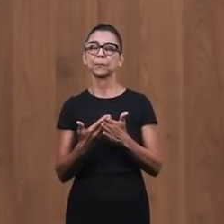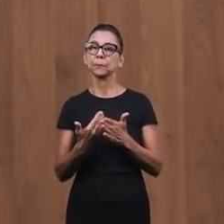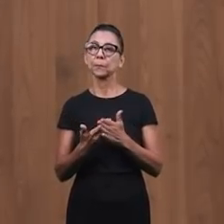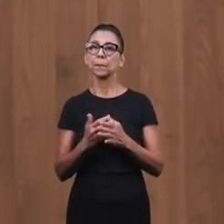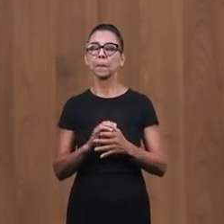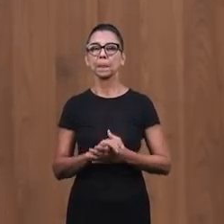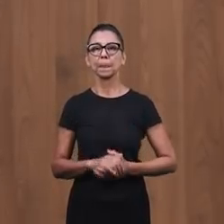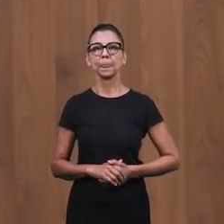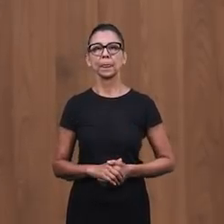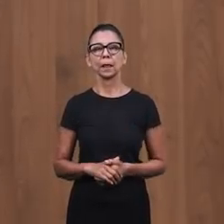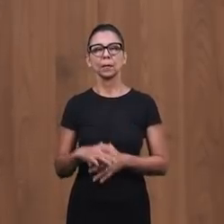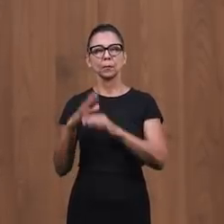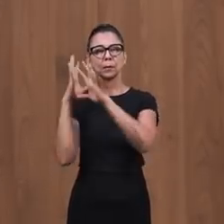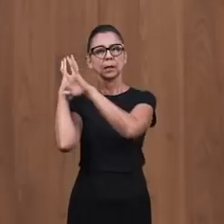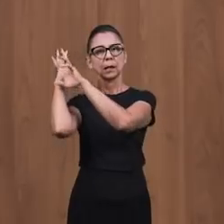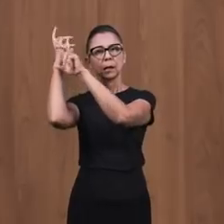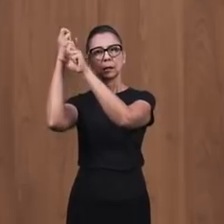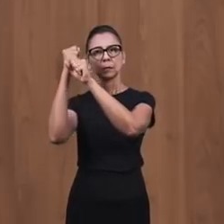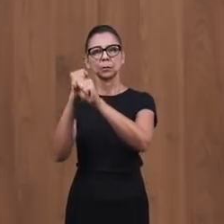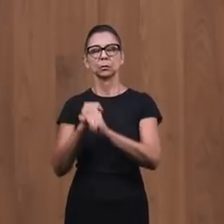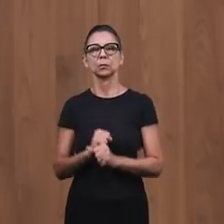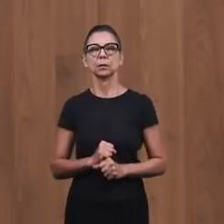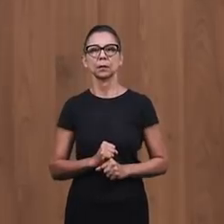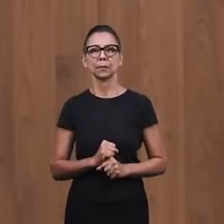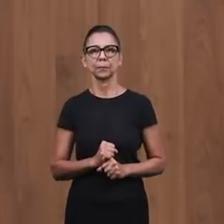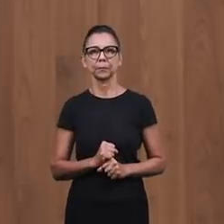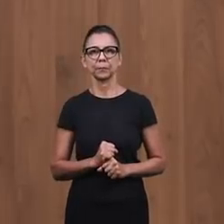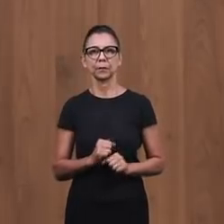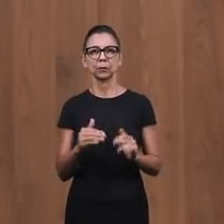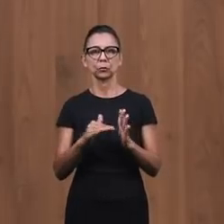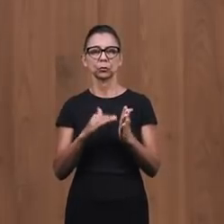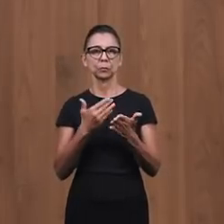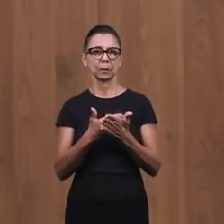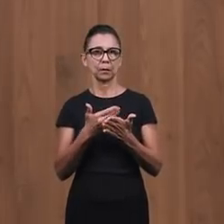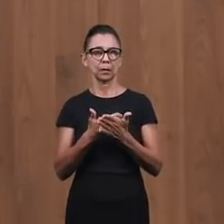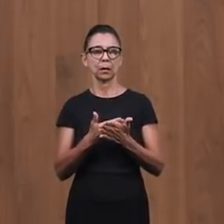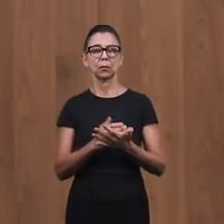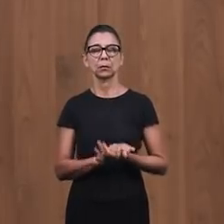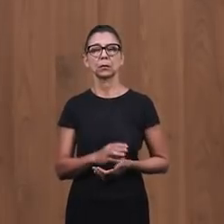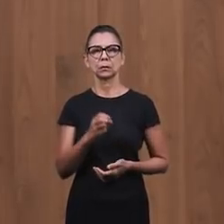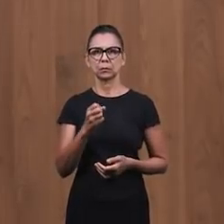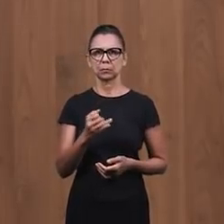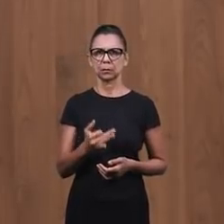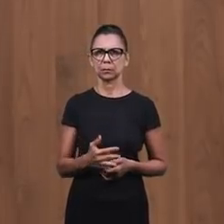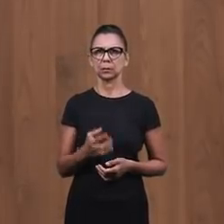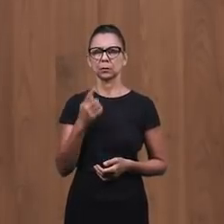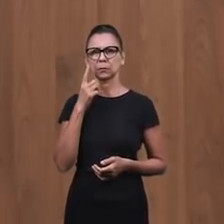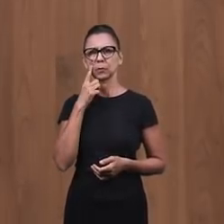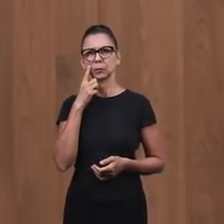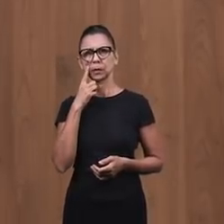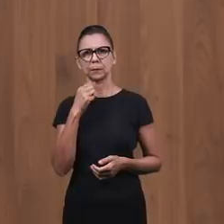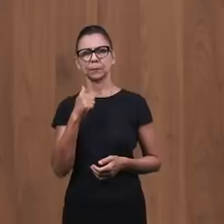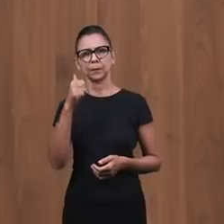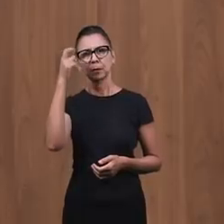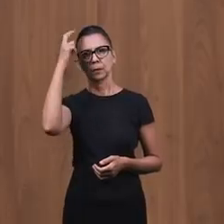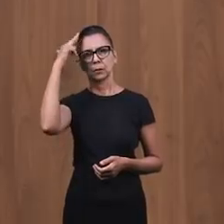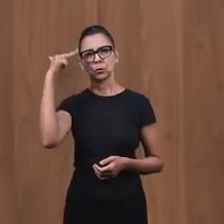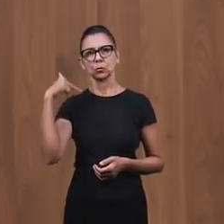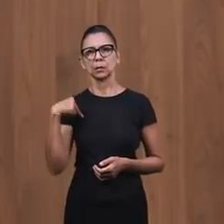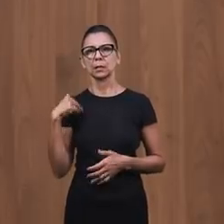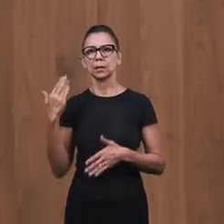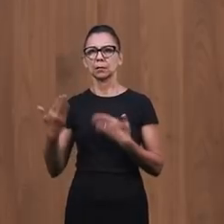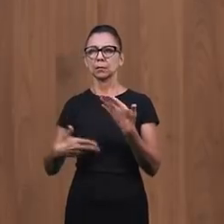Antes de iniciarmos a nossa aula, vamos relembrar rapidamente o que vimos na aula passada. Como eu disse, vimos